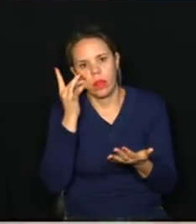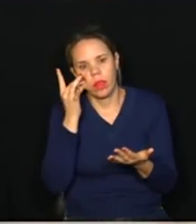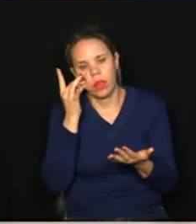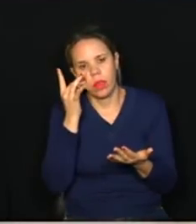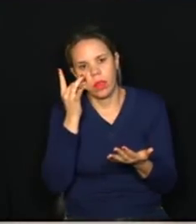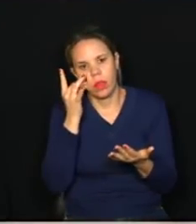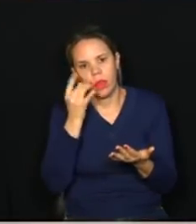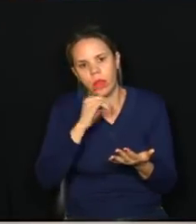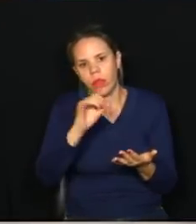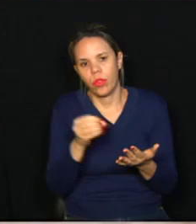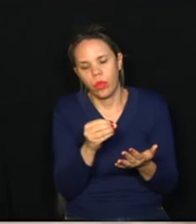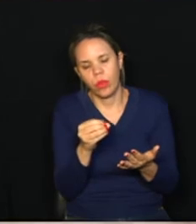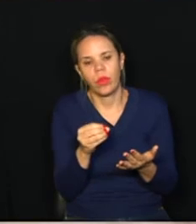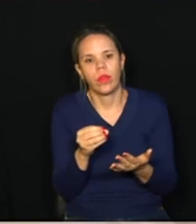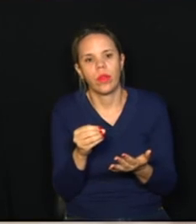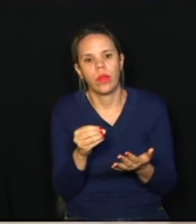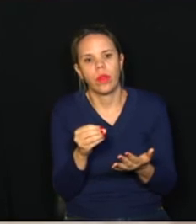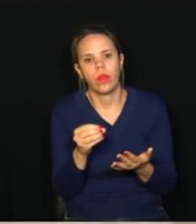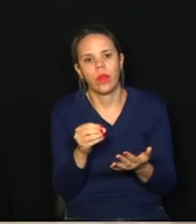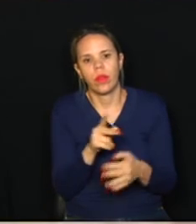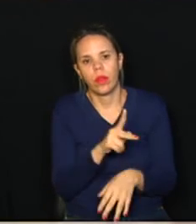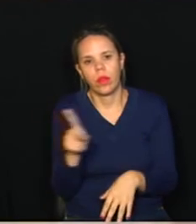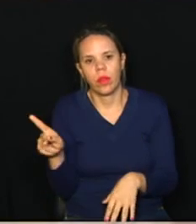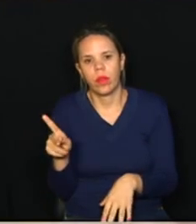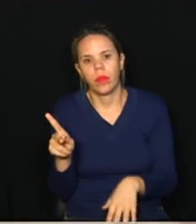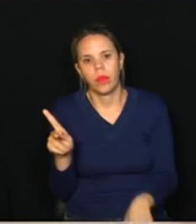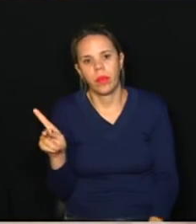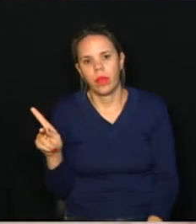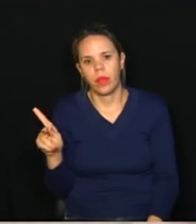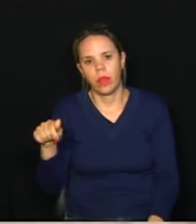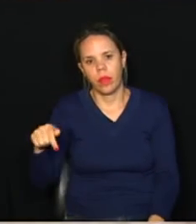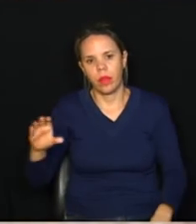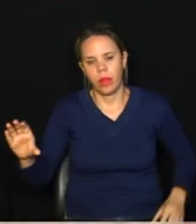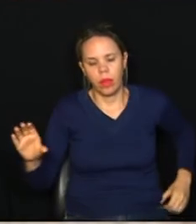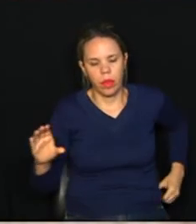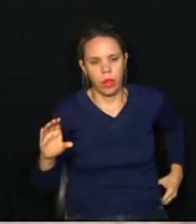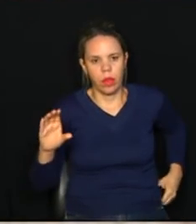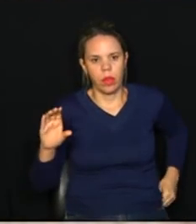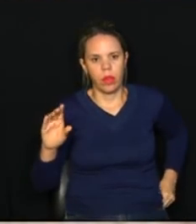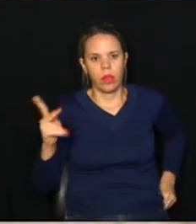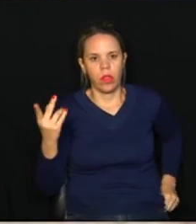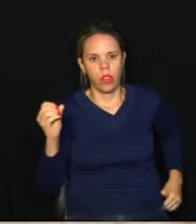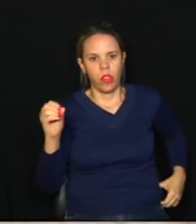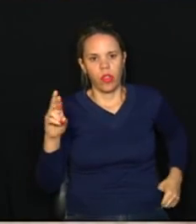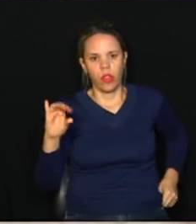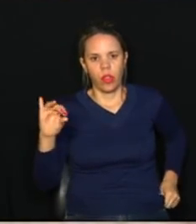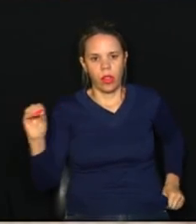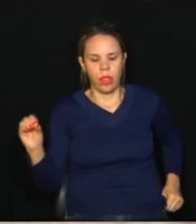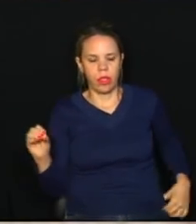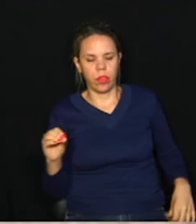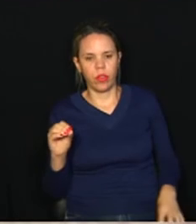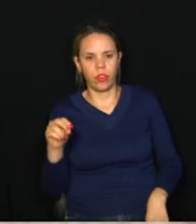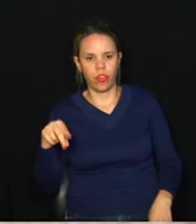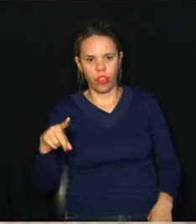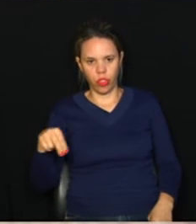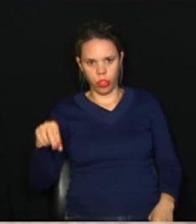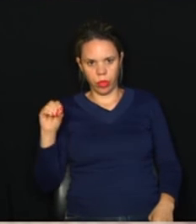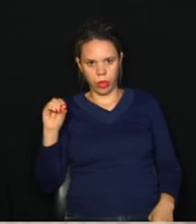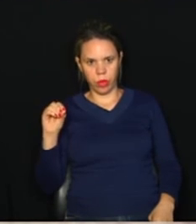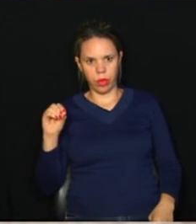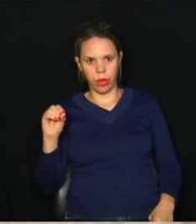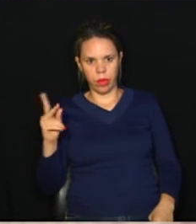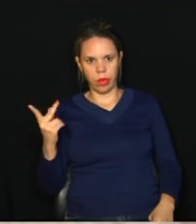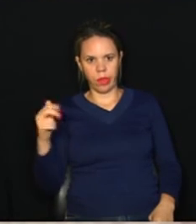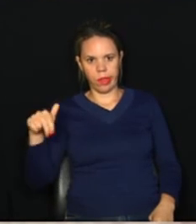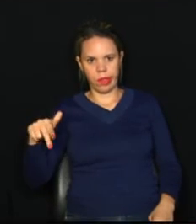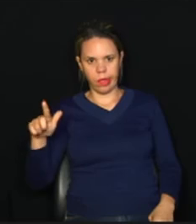do João Paulo Feijão Teixeira, o presidente da PQC, do Horácio Manuel Santana Teres, do Undino Bataglia, da